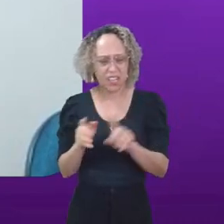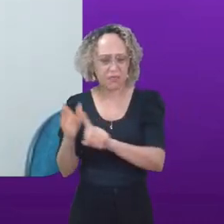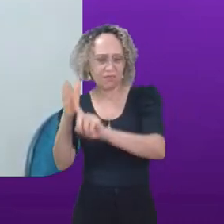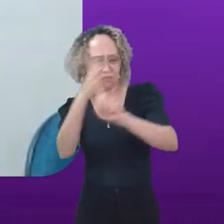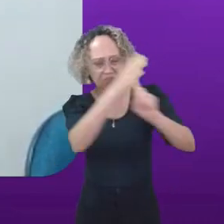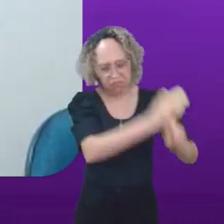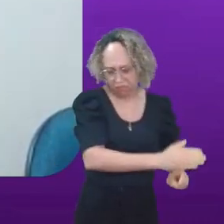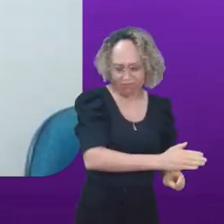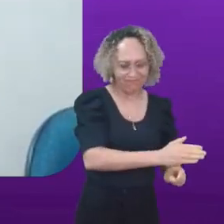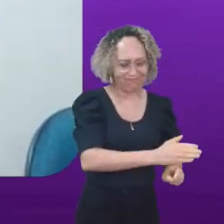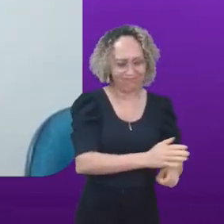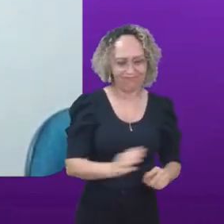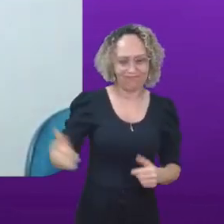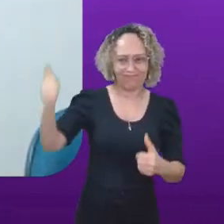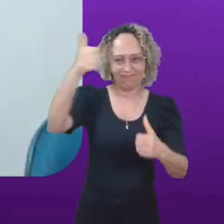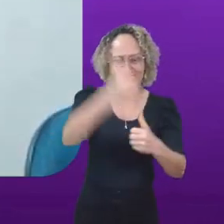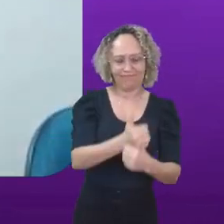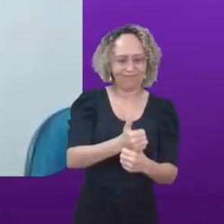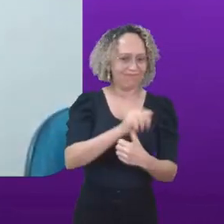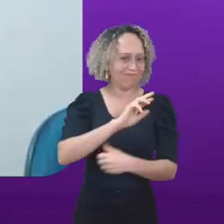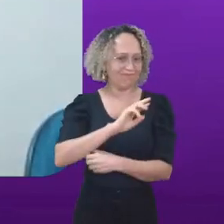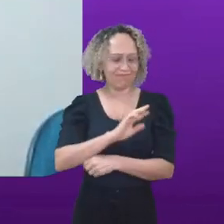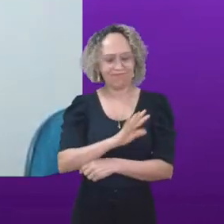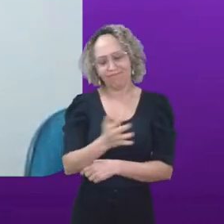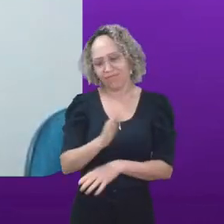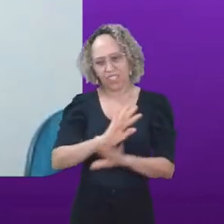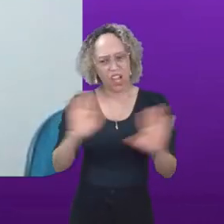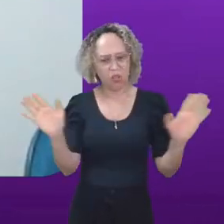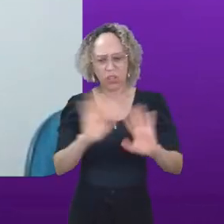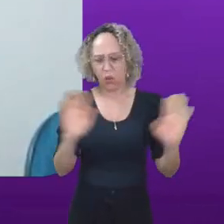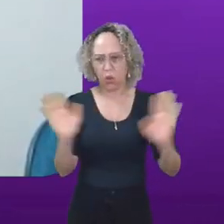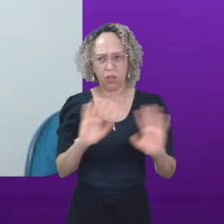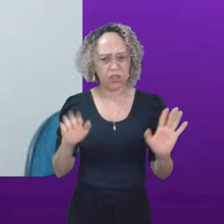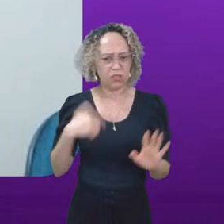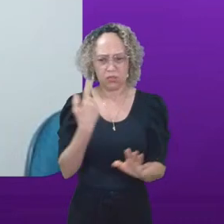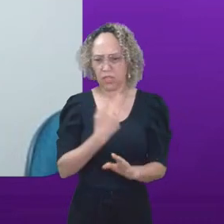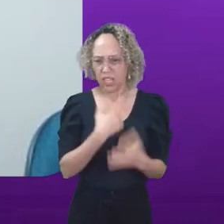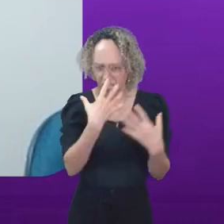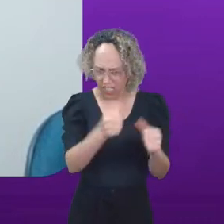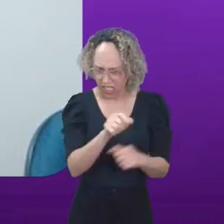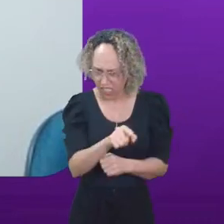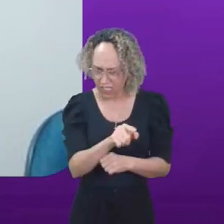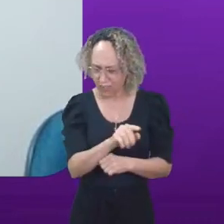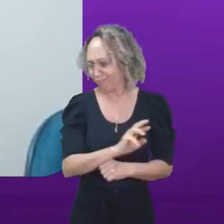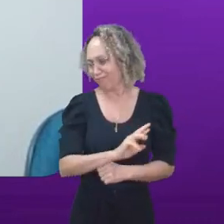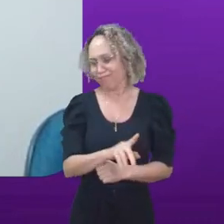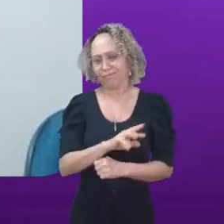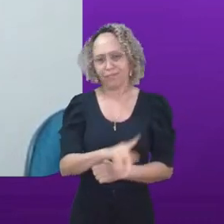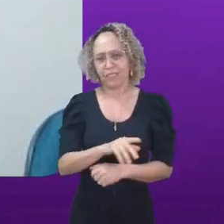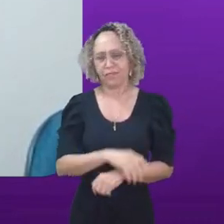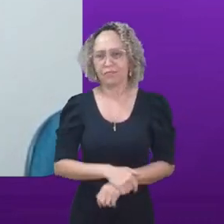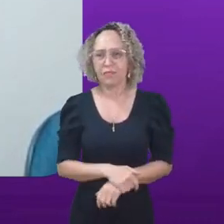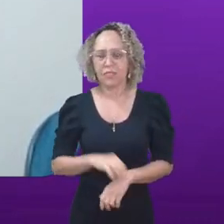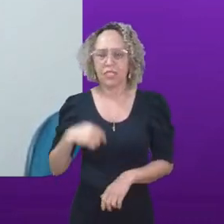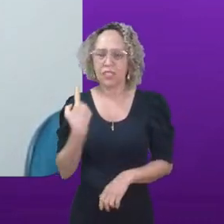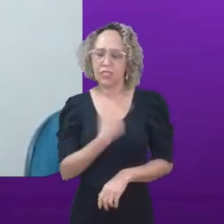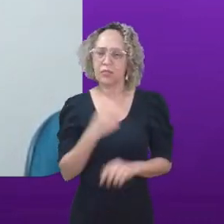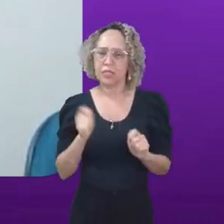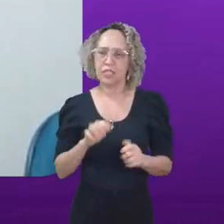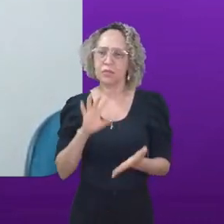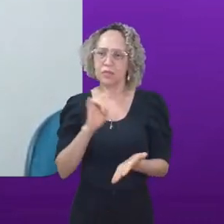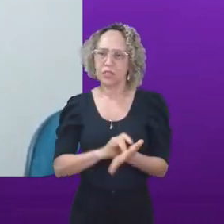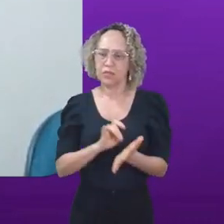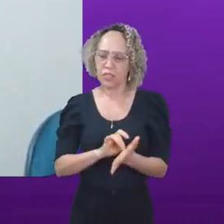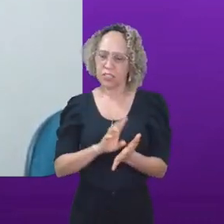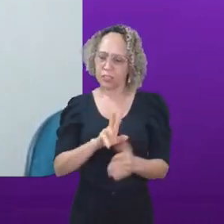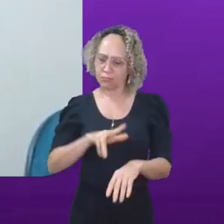lado para que outro venha a assumir esse papel. Não podemos mais, né, a gente precisa realmente levantar